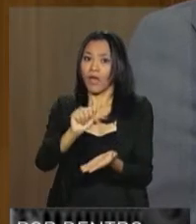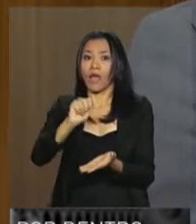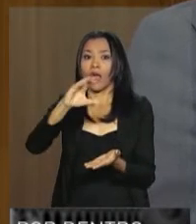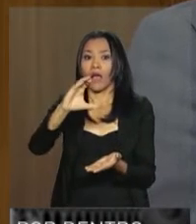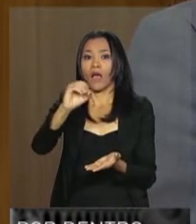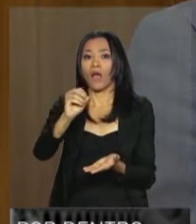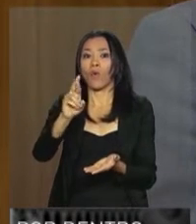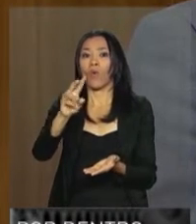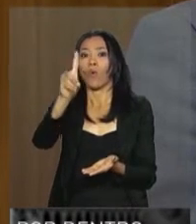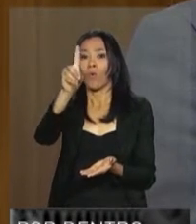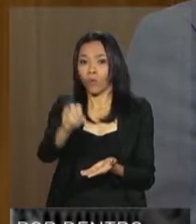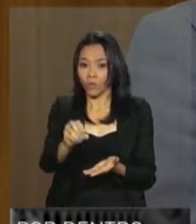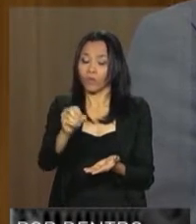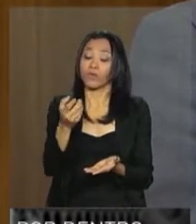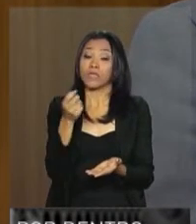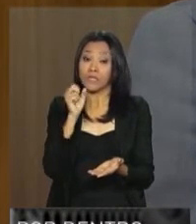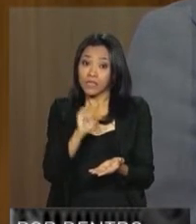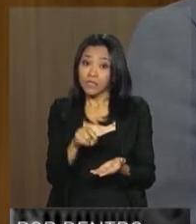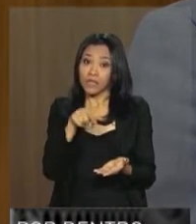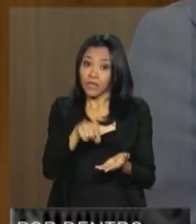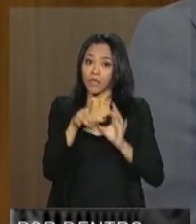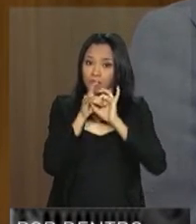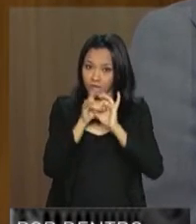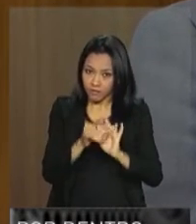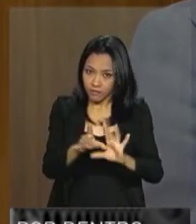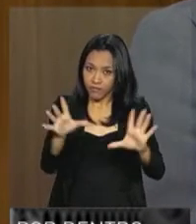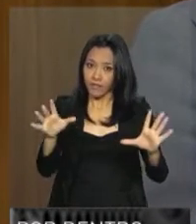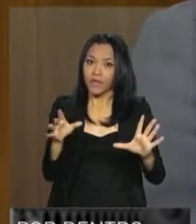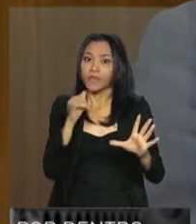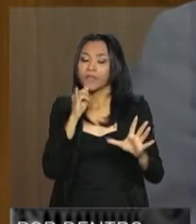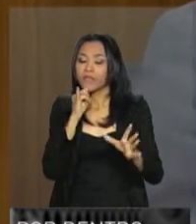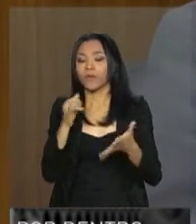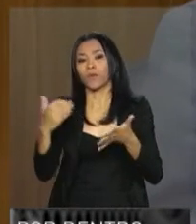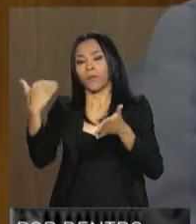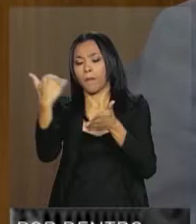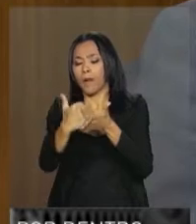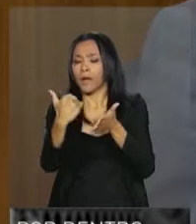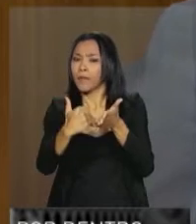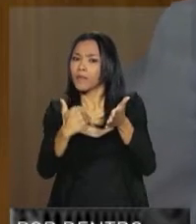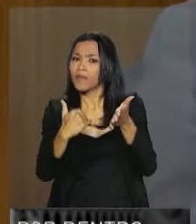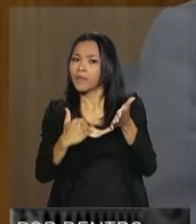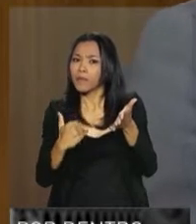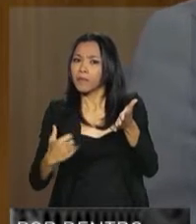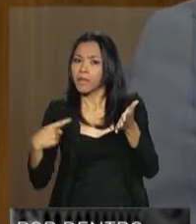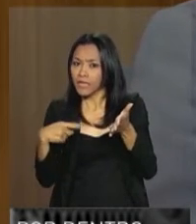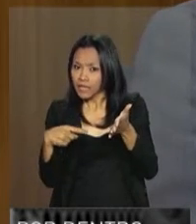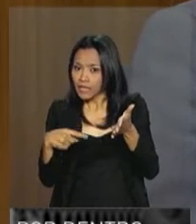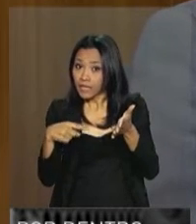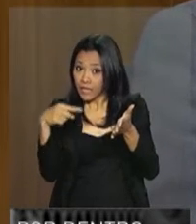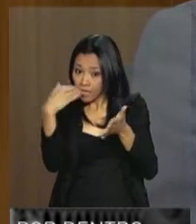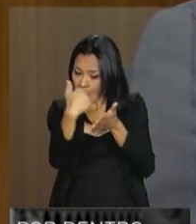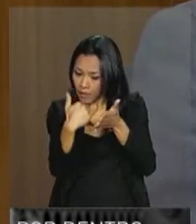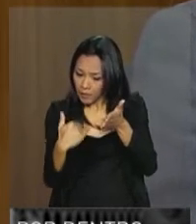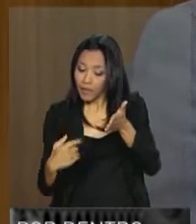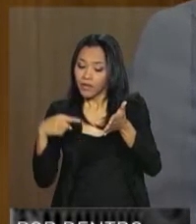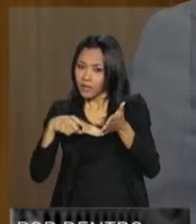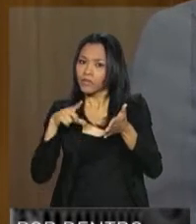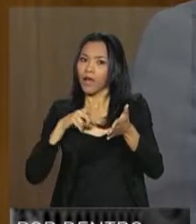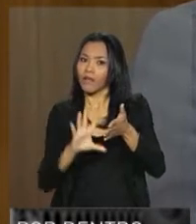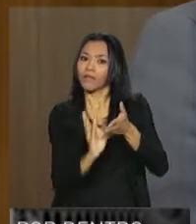coletivos de trabalho deliberar sobre aqueles itens que estão tá especificados na lei